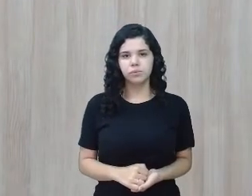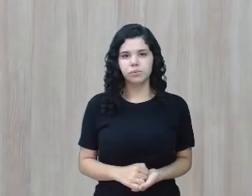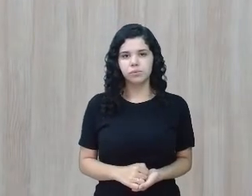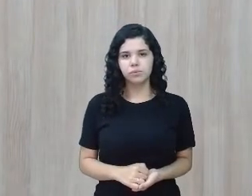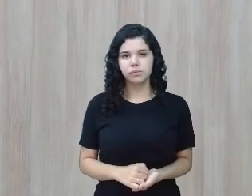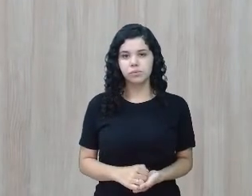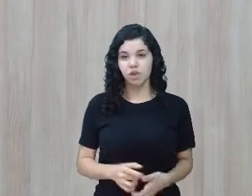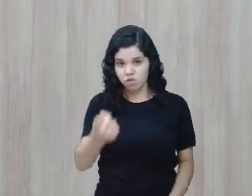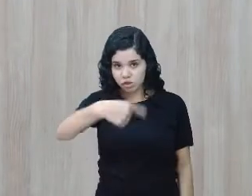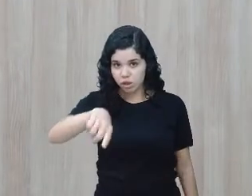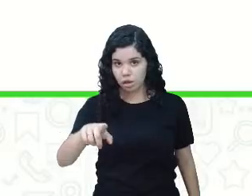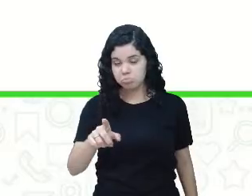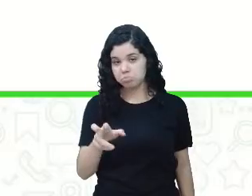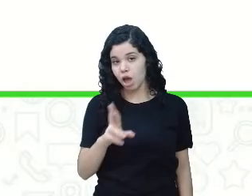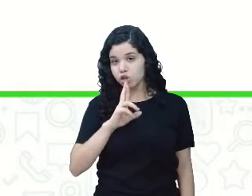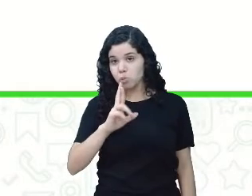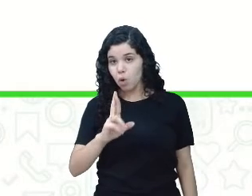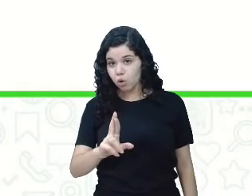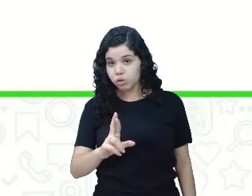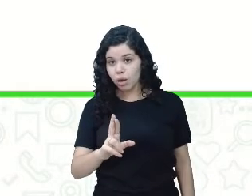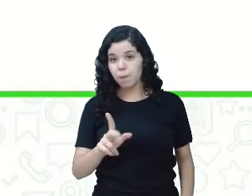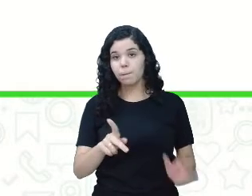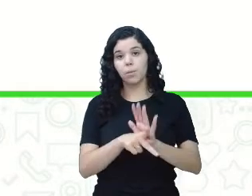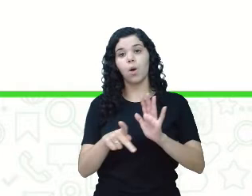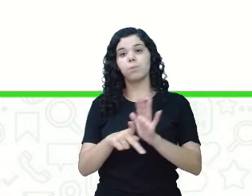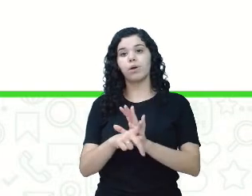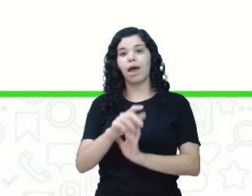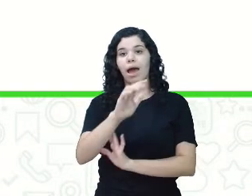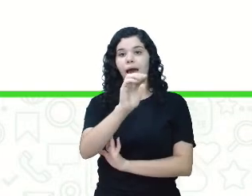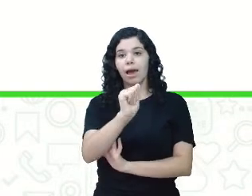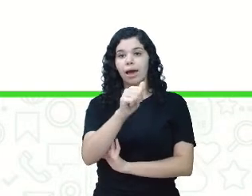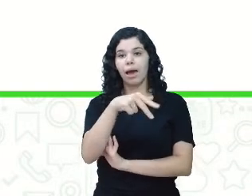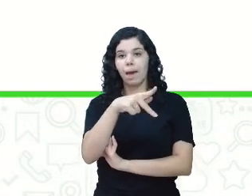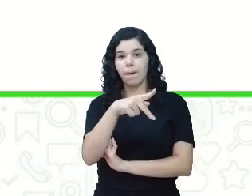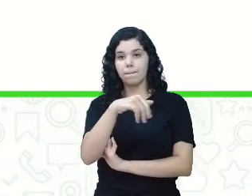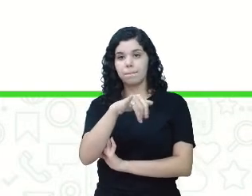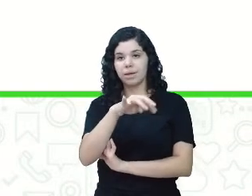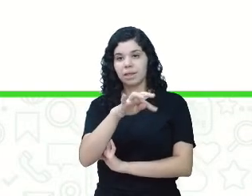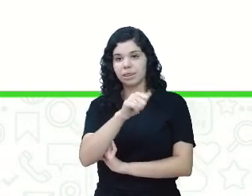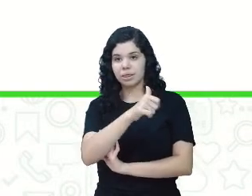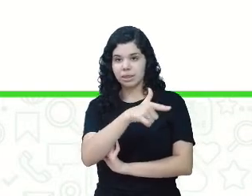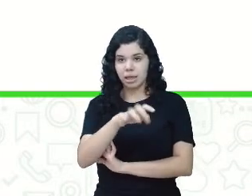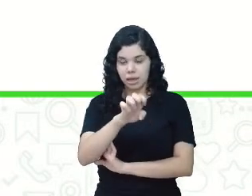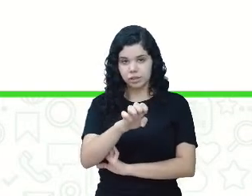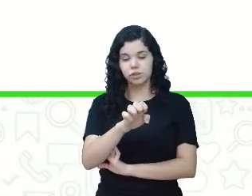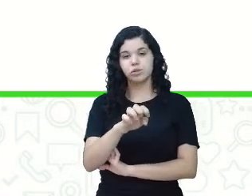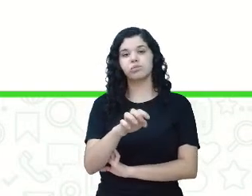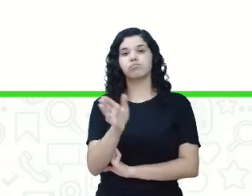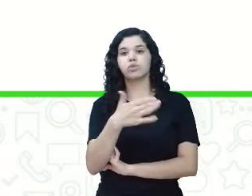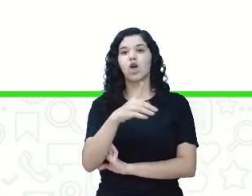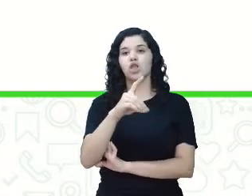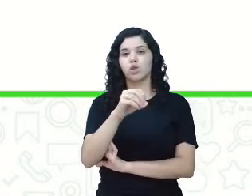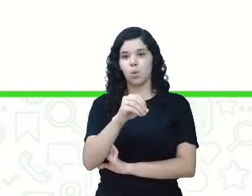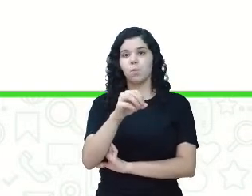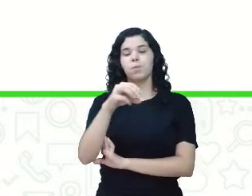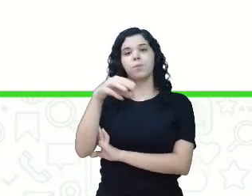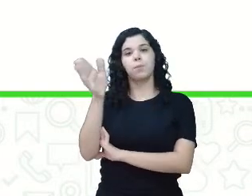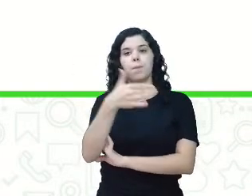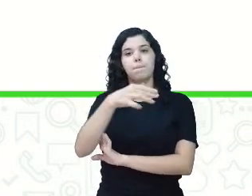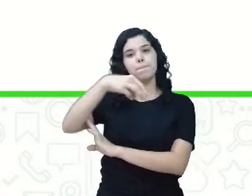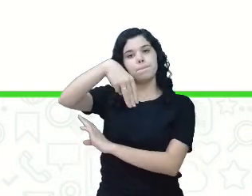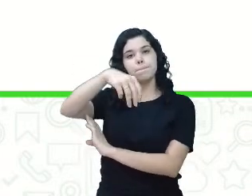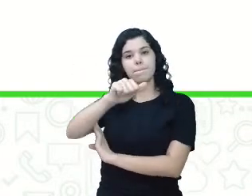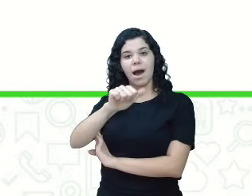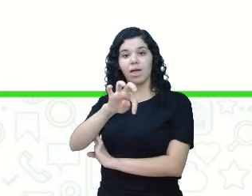Quem respondeu? Capitães do mato e feitores acertou. Não é? Eram pessoas, ó, vamos